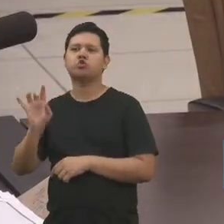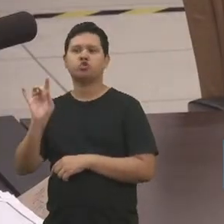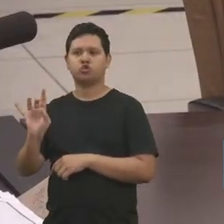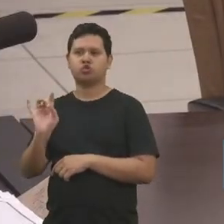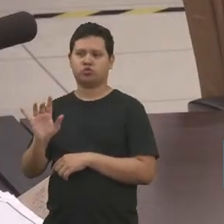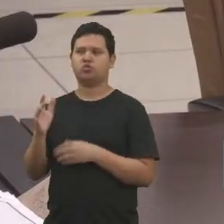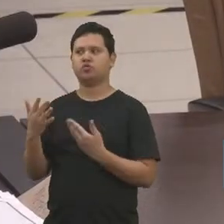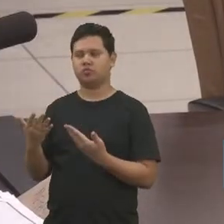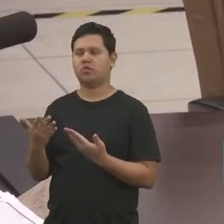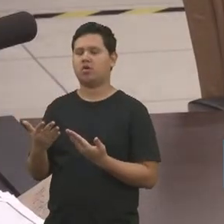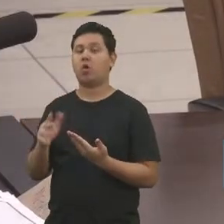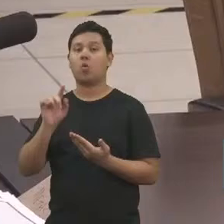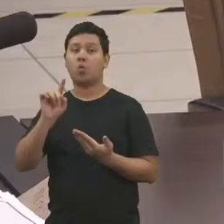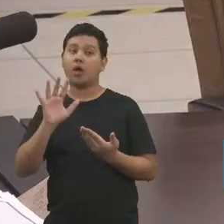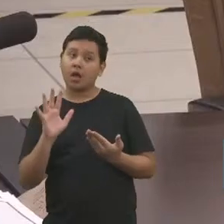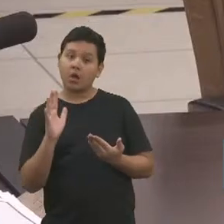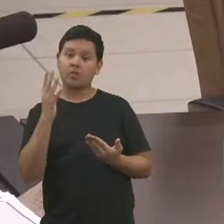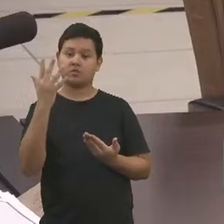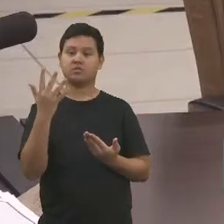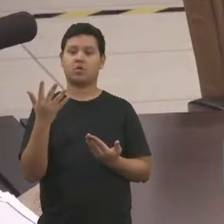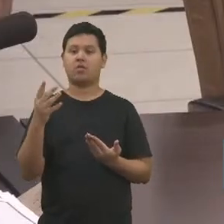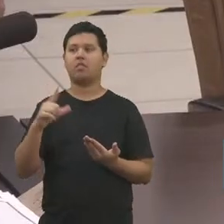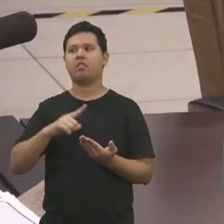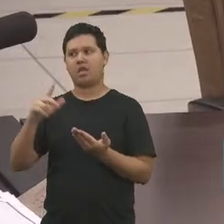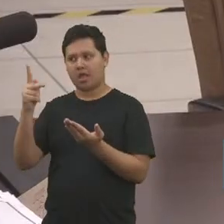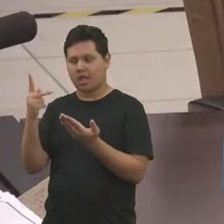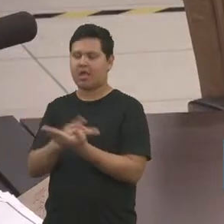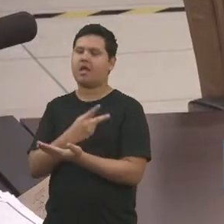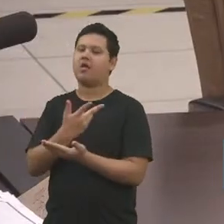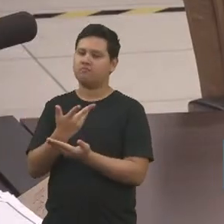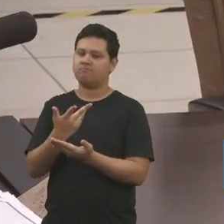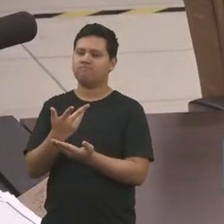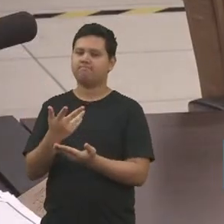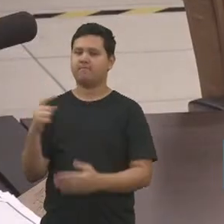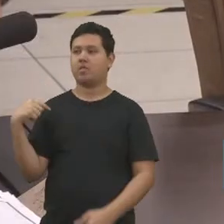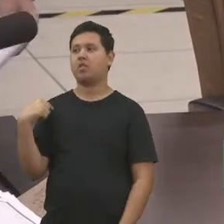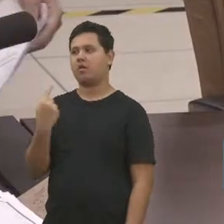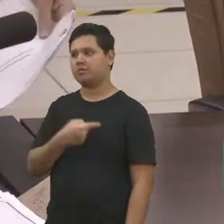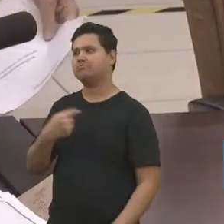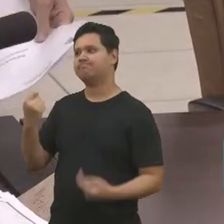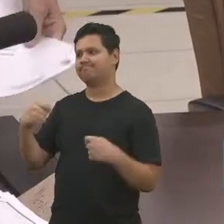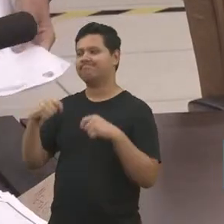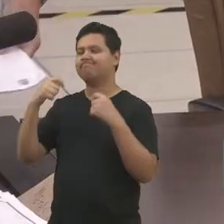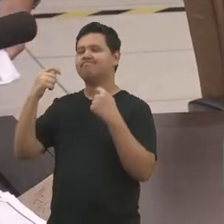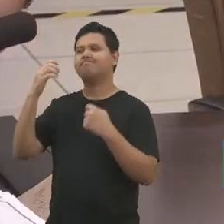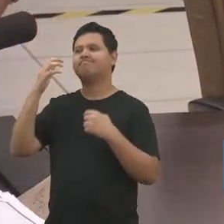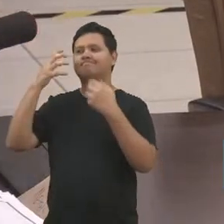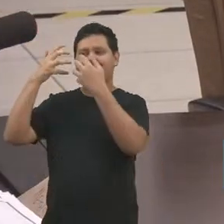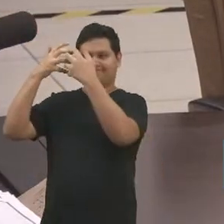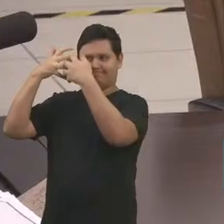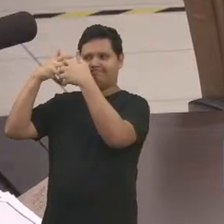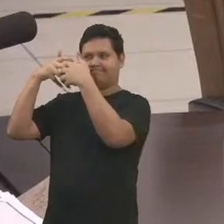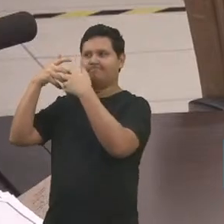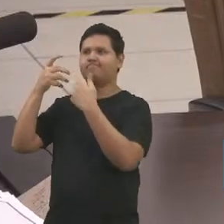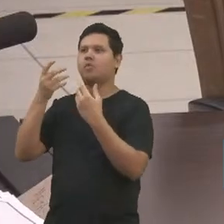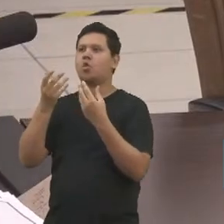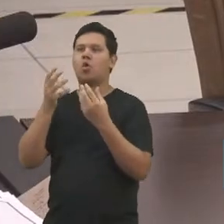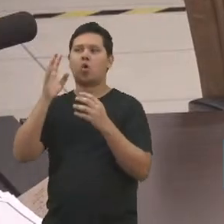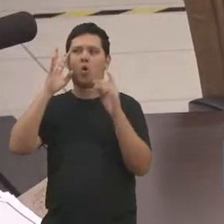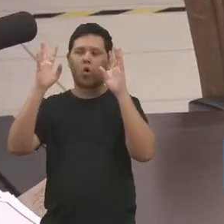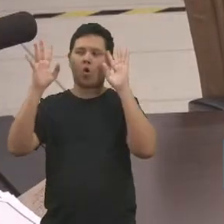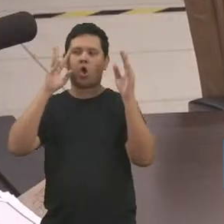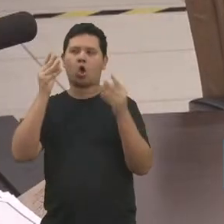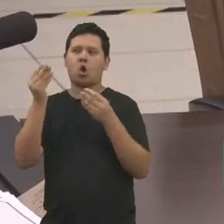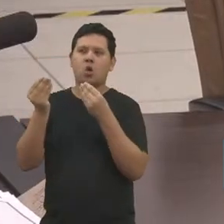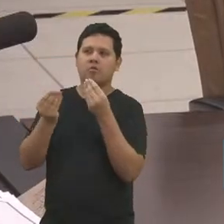Então, houve uma falha, que eu acho que a gente tem que pensar agora como as coisas